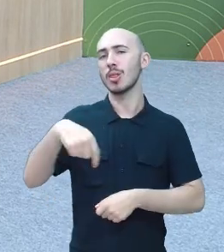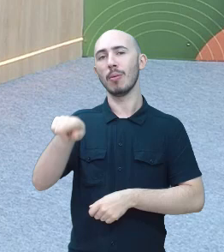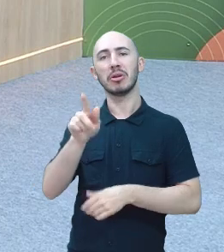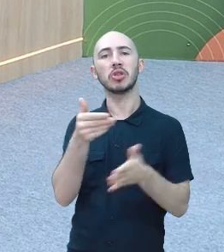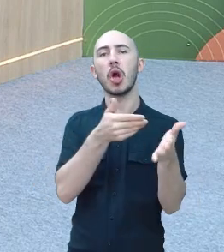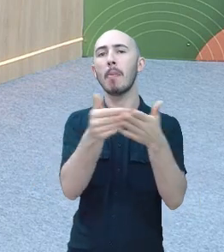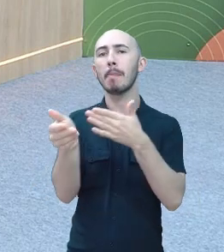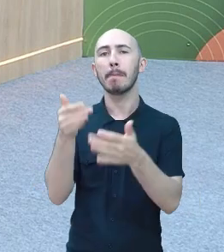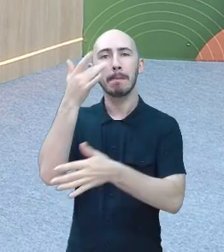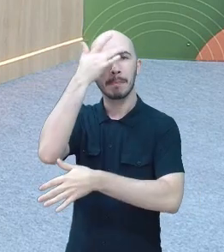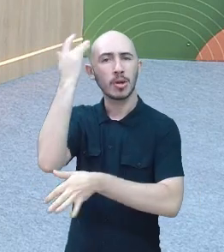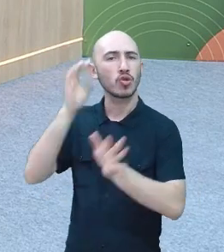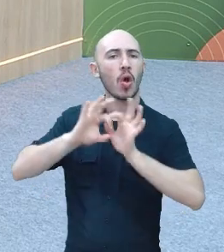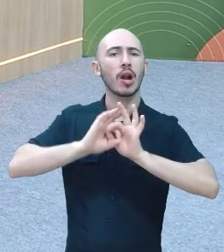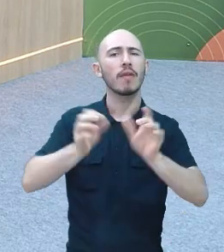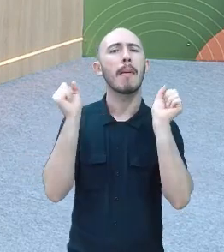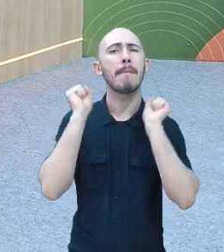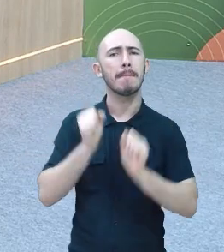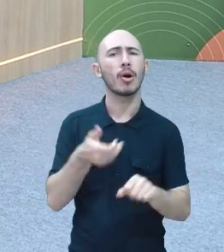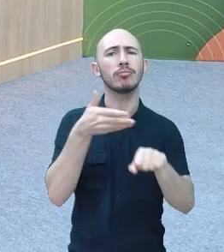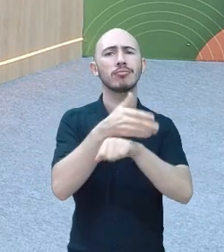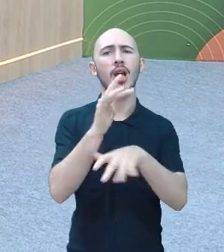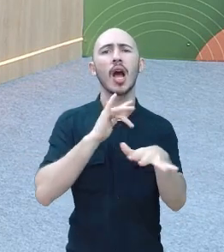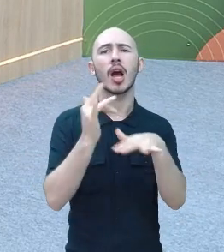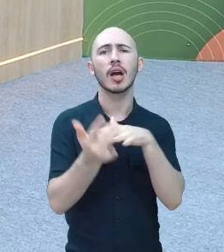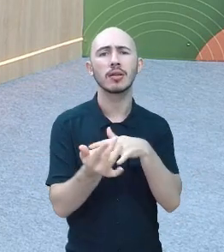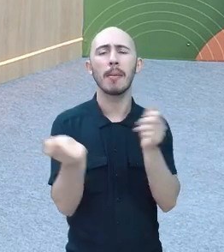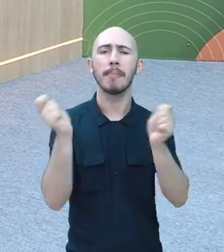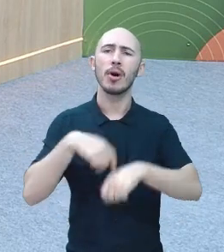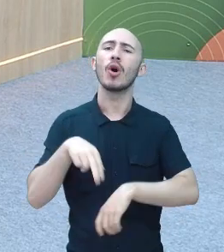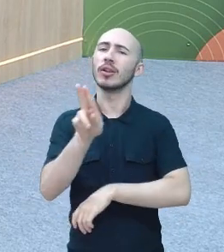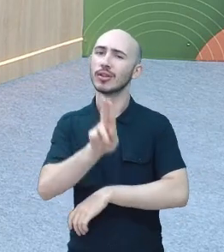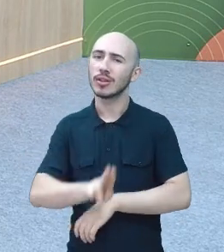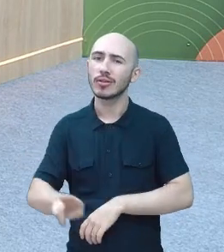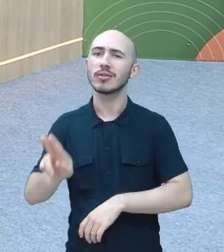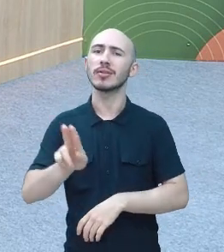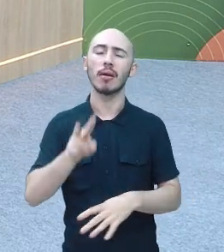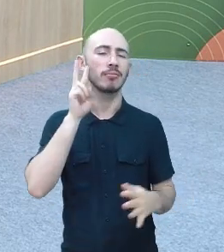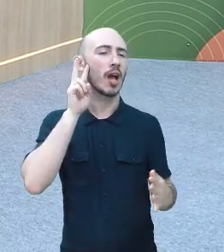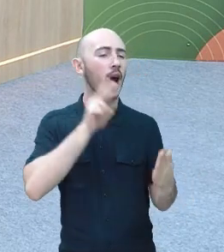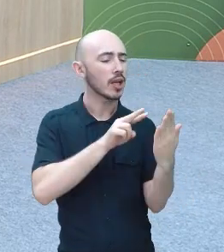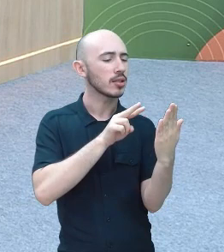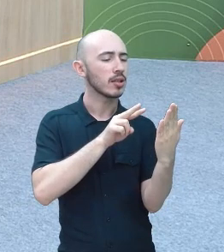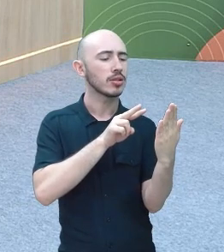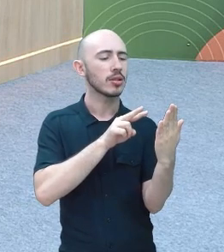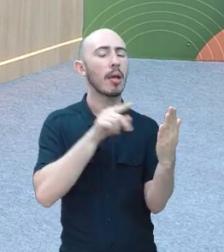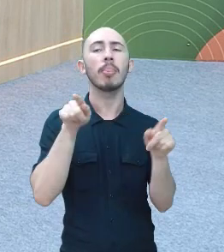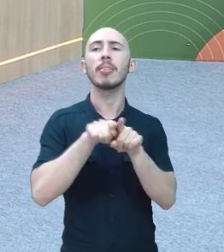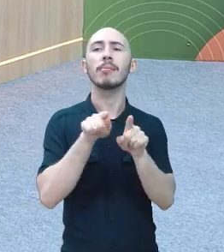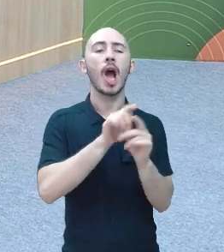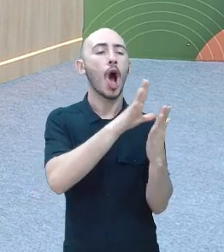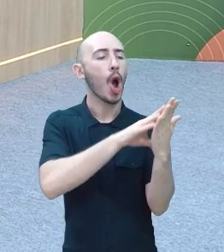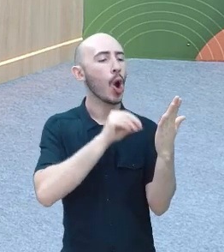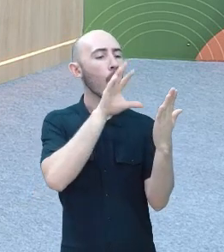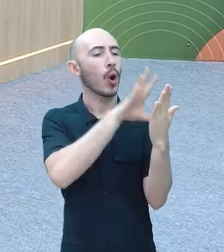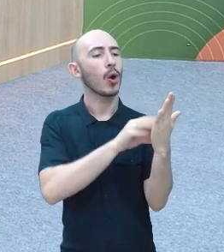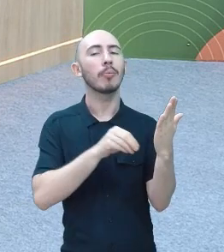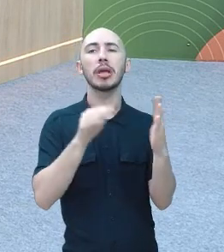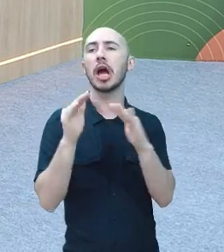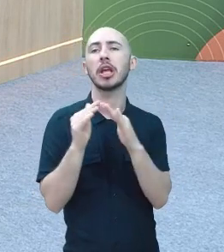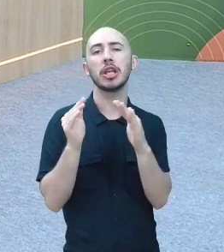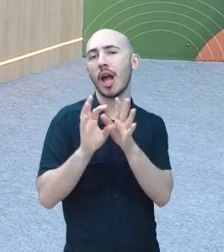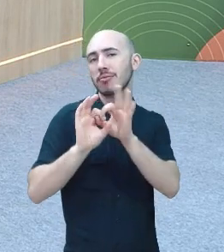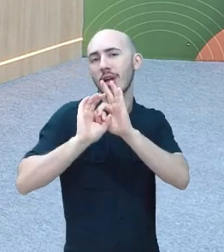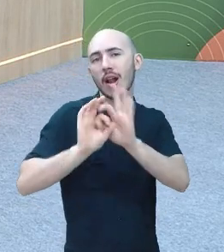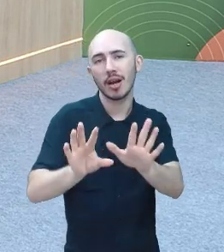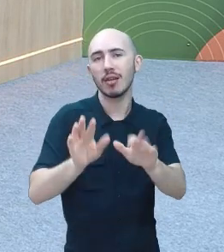pessoa que tem acesso às redes sociais, que tem acesso à internet, pode assistir essas danças e tentar reproduzir aí na sua casa, de forma